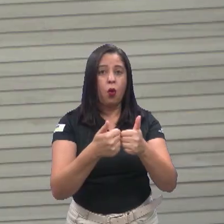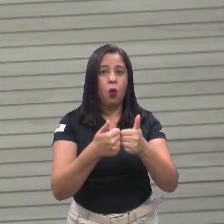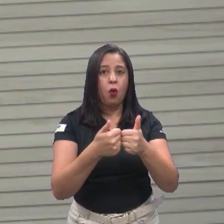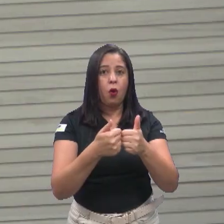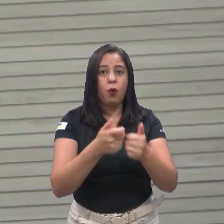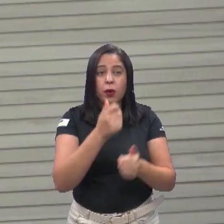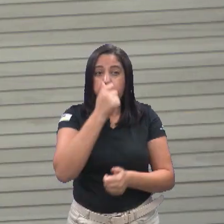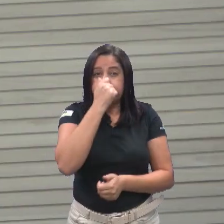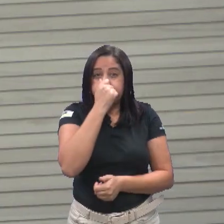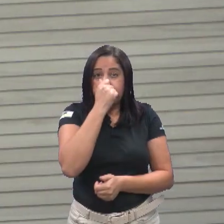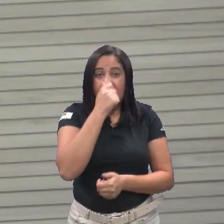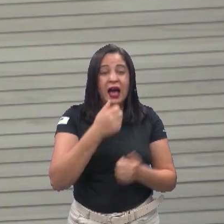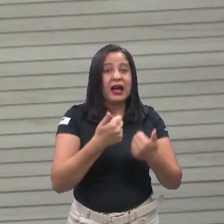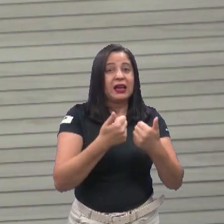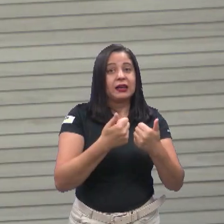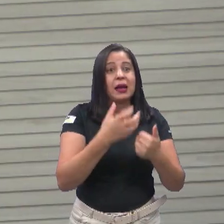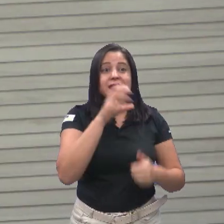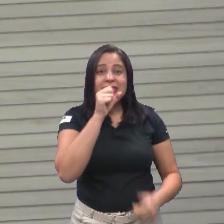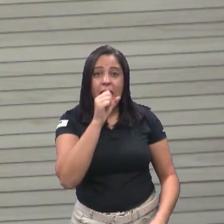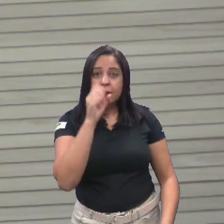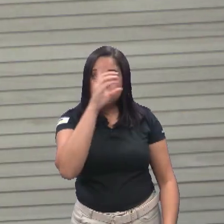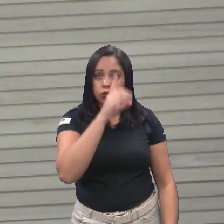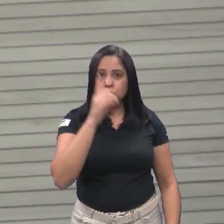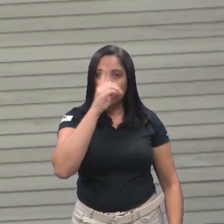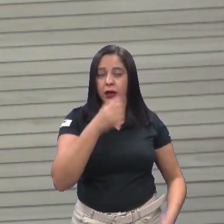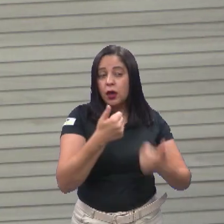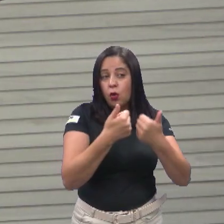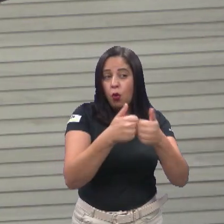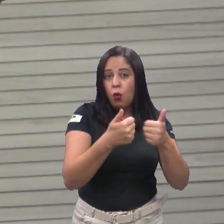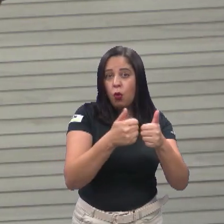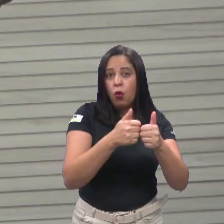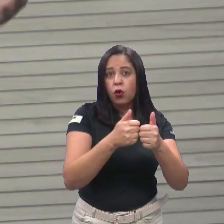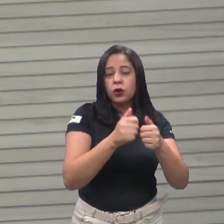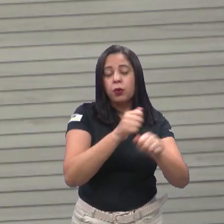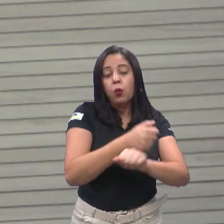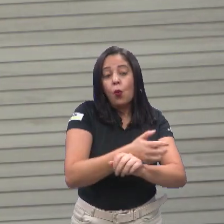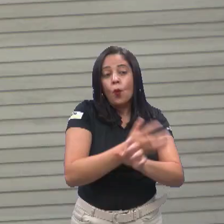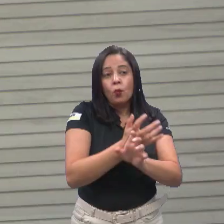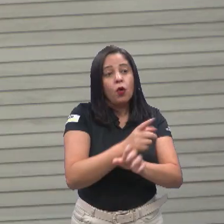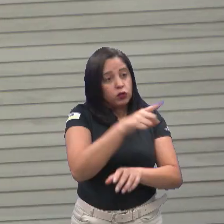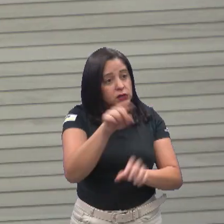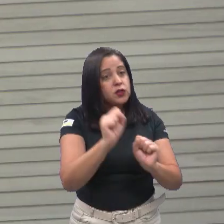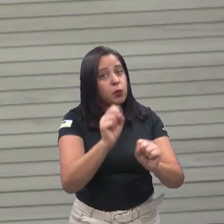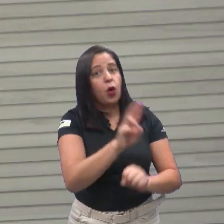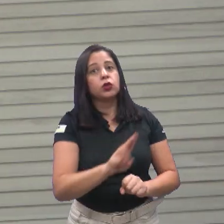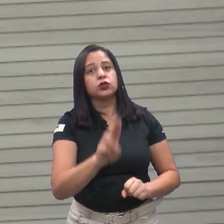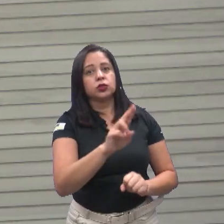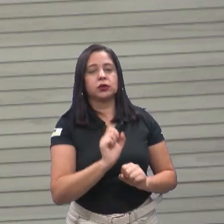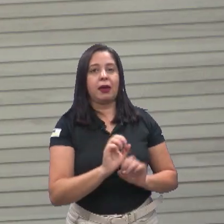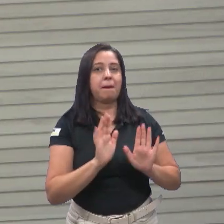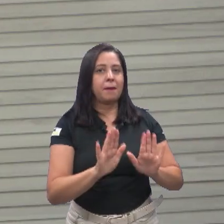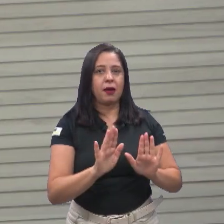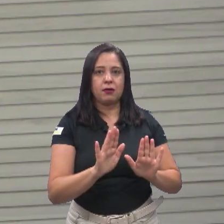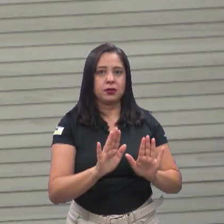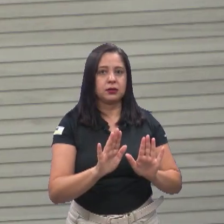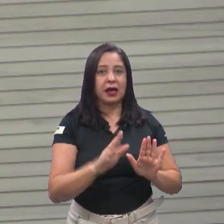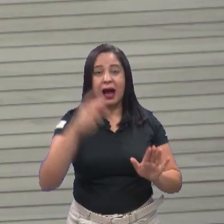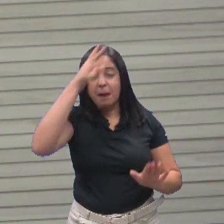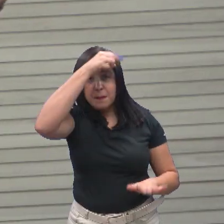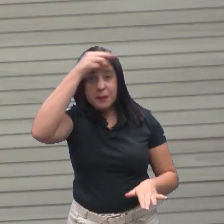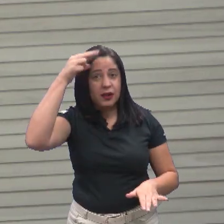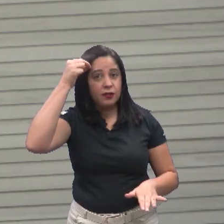de semana não. Então há uma condição no final de semana de vocês usarem o transporte público, mas não pode de maneira alguma, né, de forma